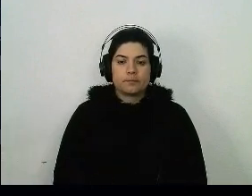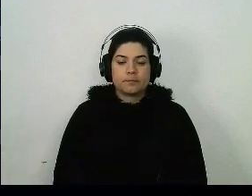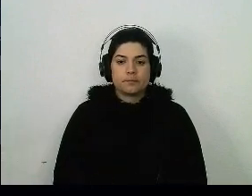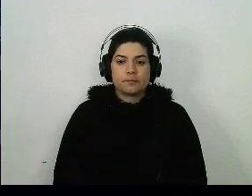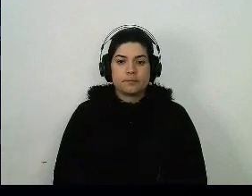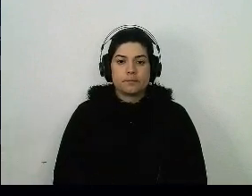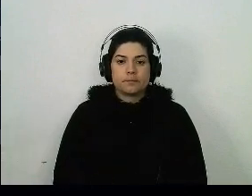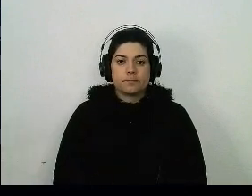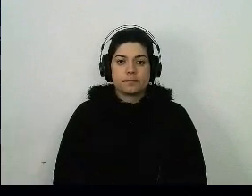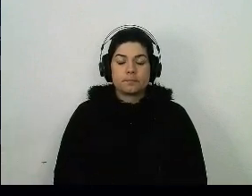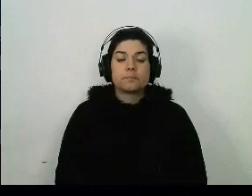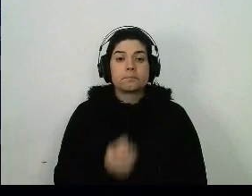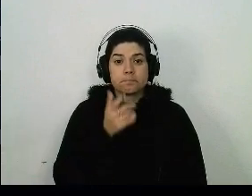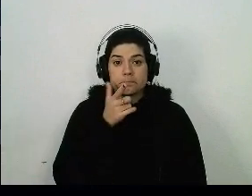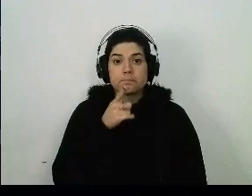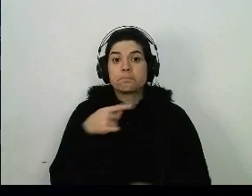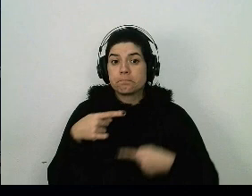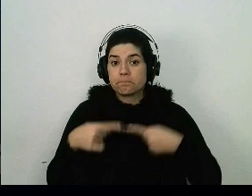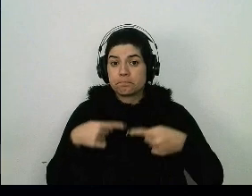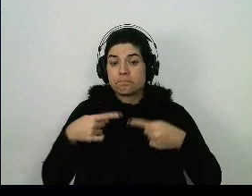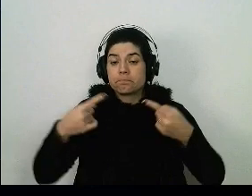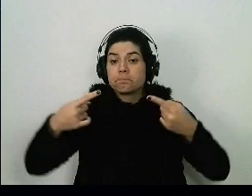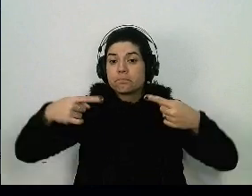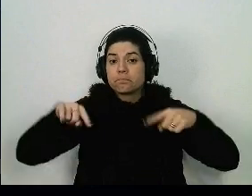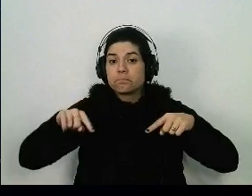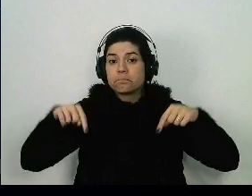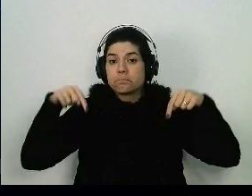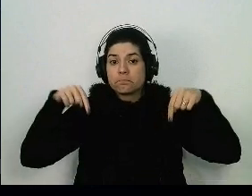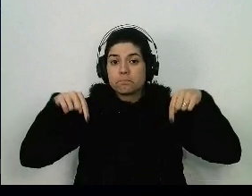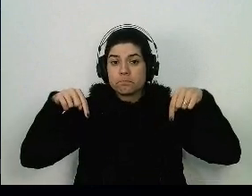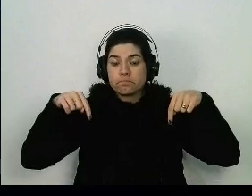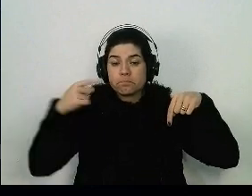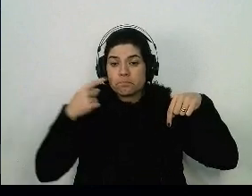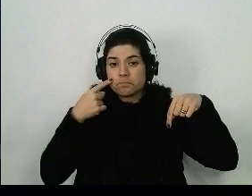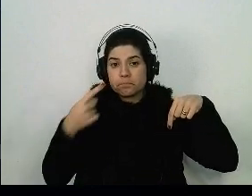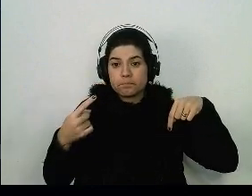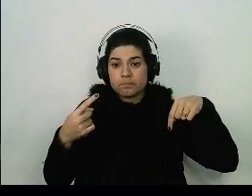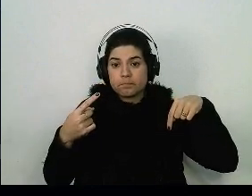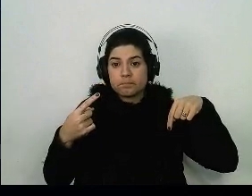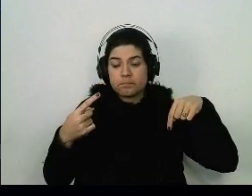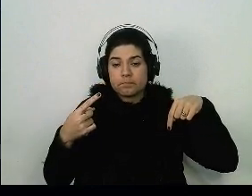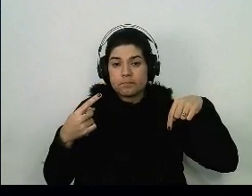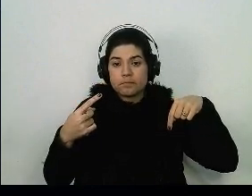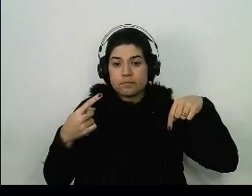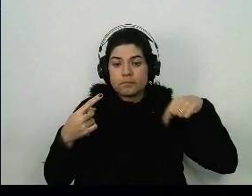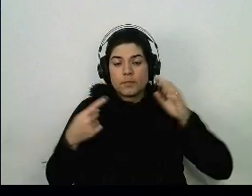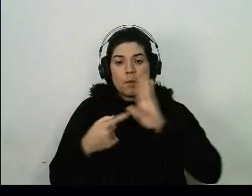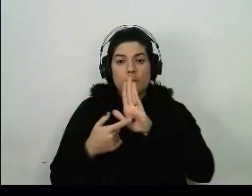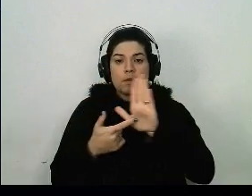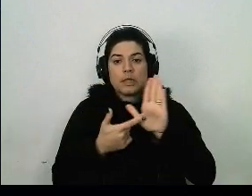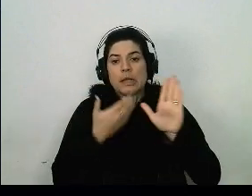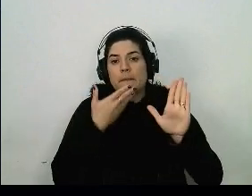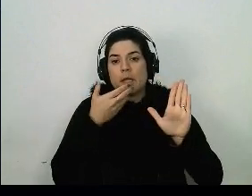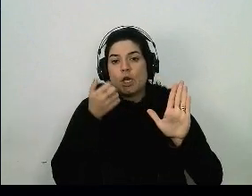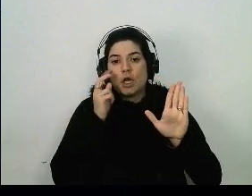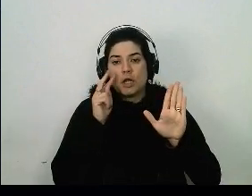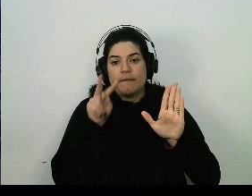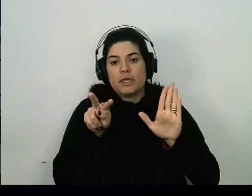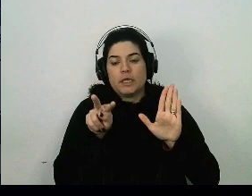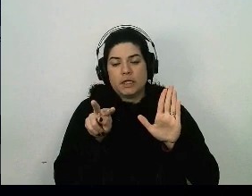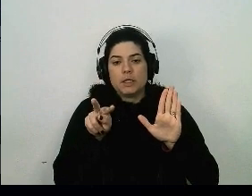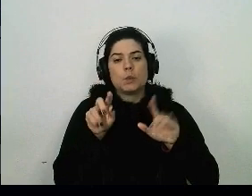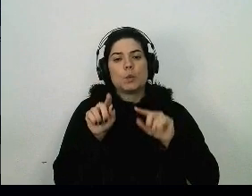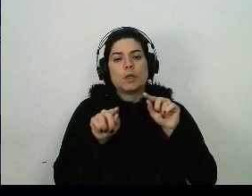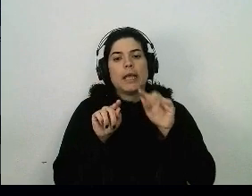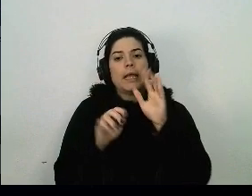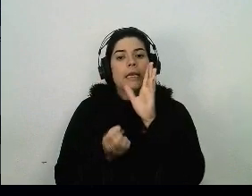Rodei ela aqui embaixo. E deixa eu ver como eu consigo aqui mostrar para vocês melhor. Foi criado